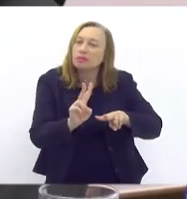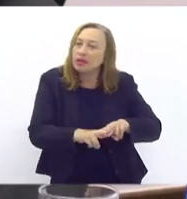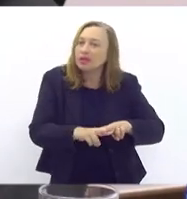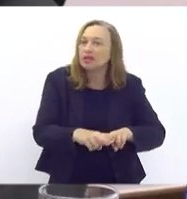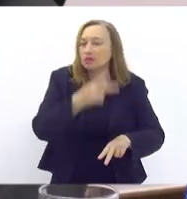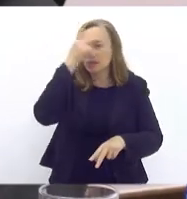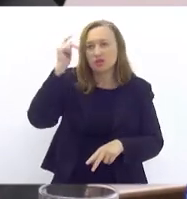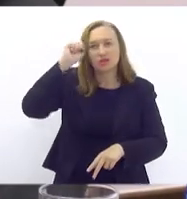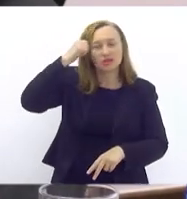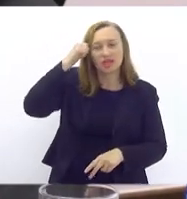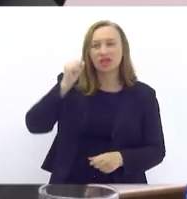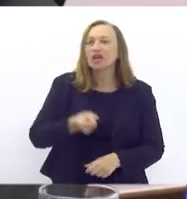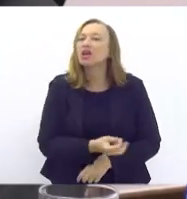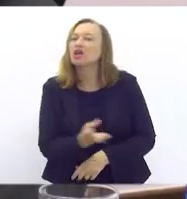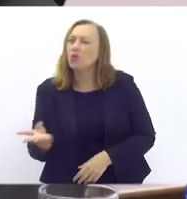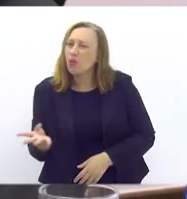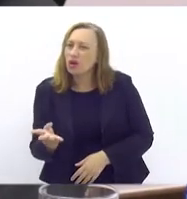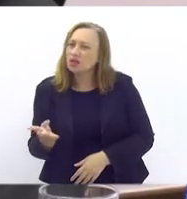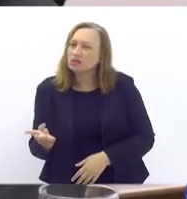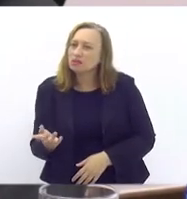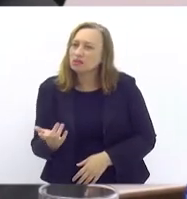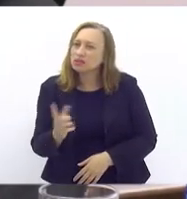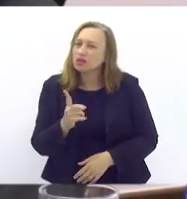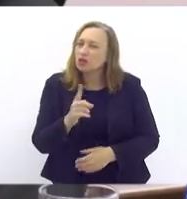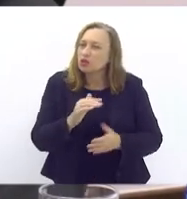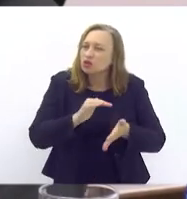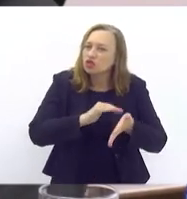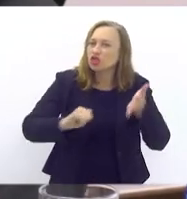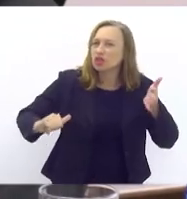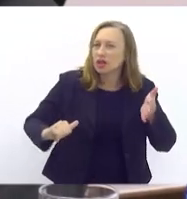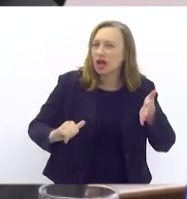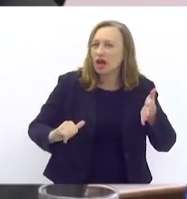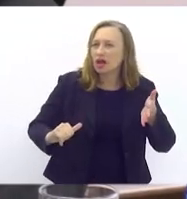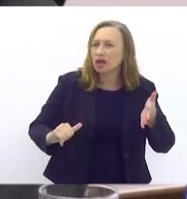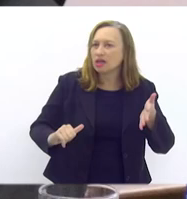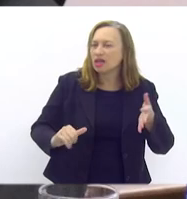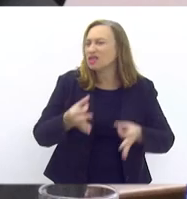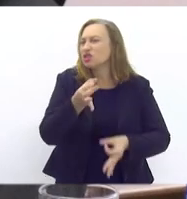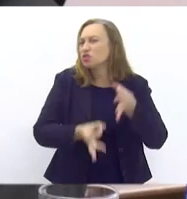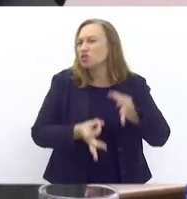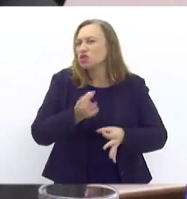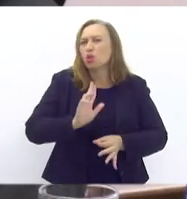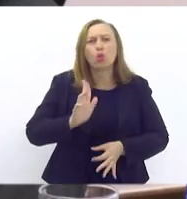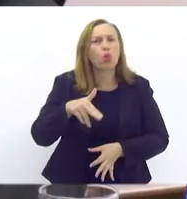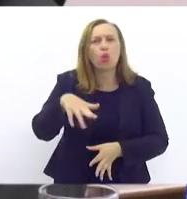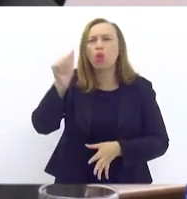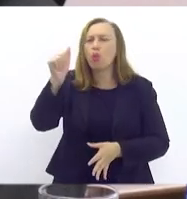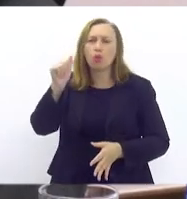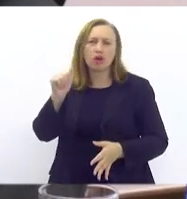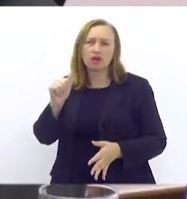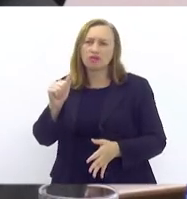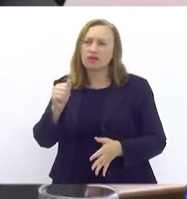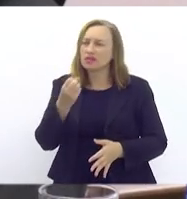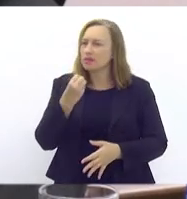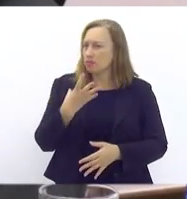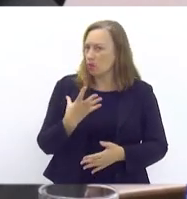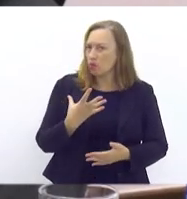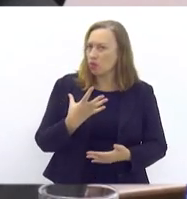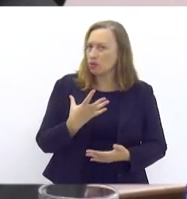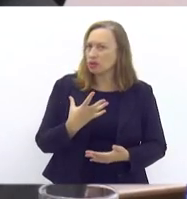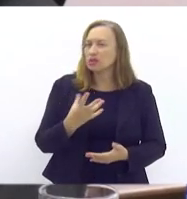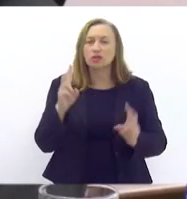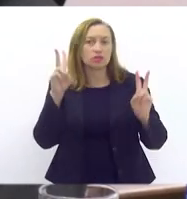pessoas negras enquanto a gente não quebrar isso Essa justiça nunca vai ser empática as